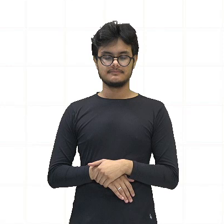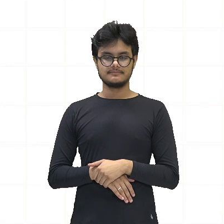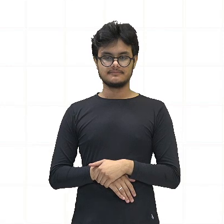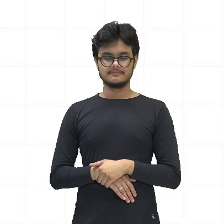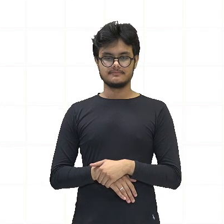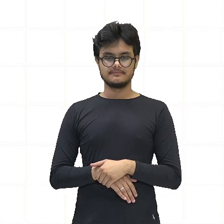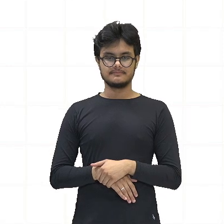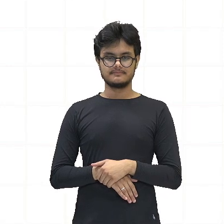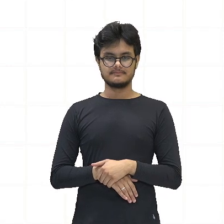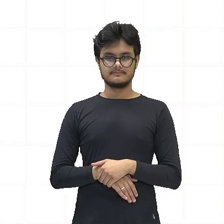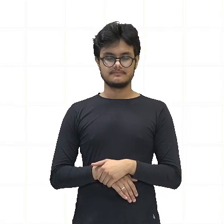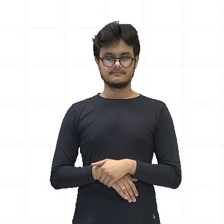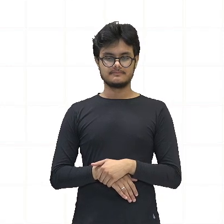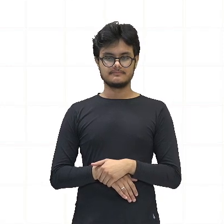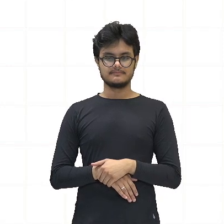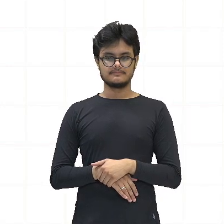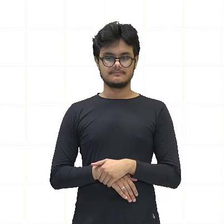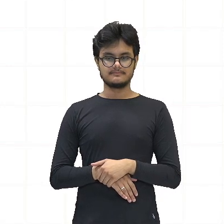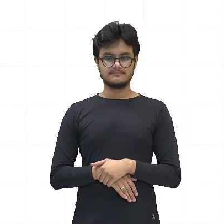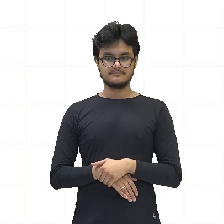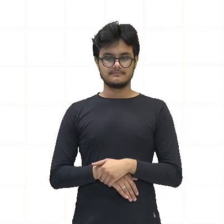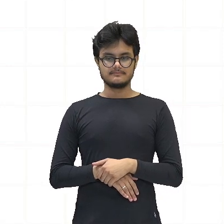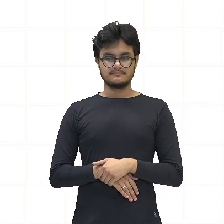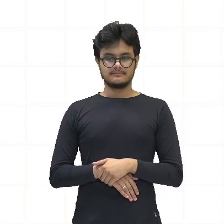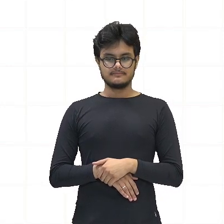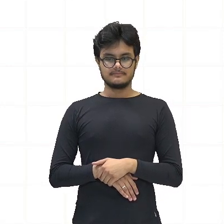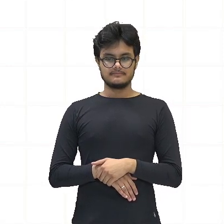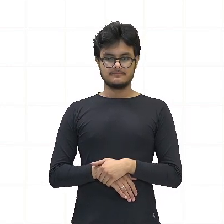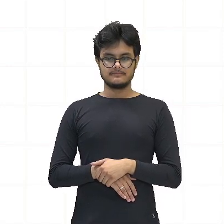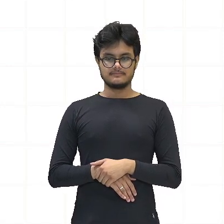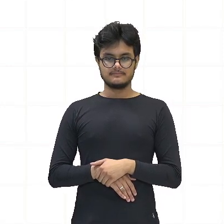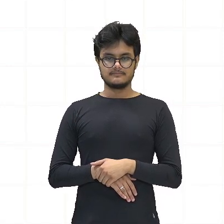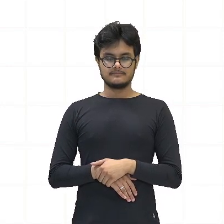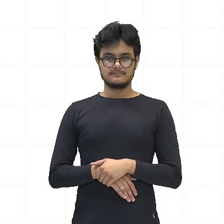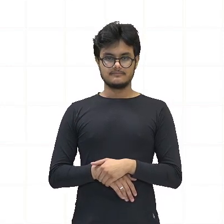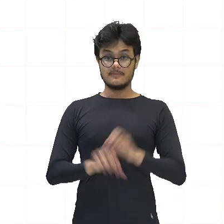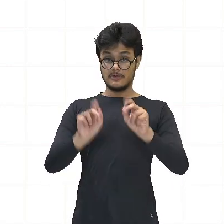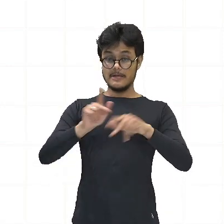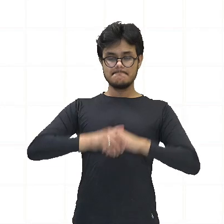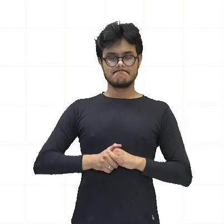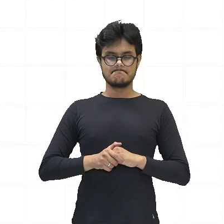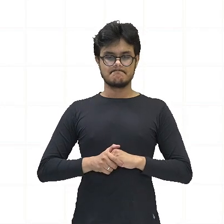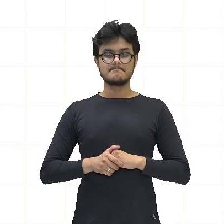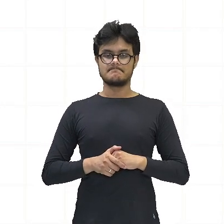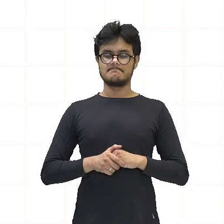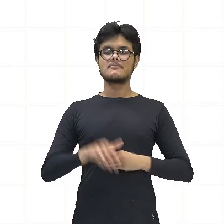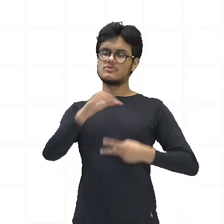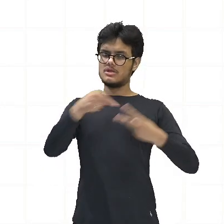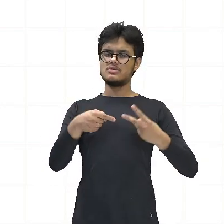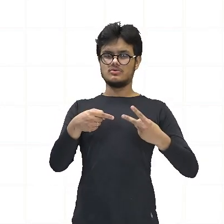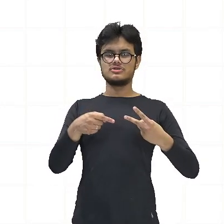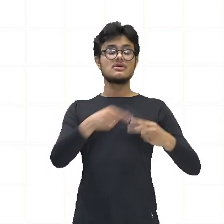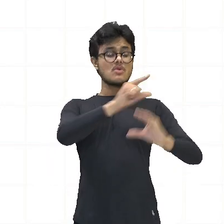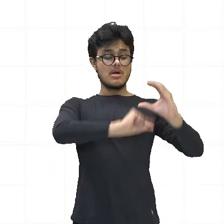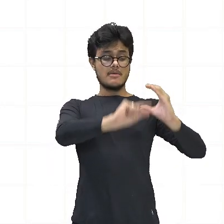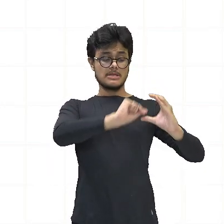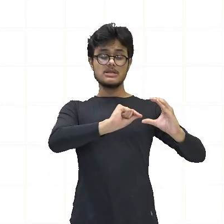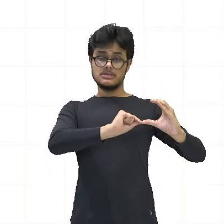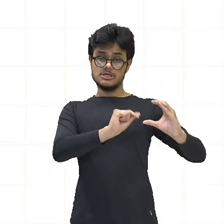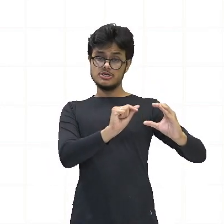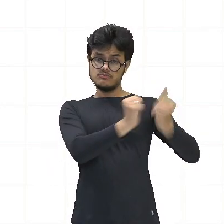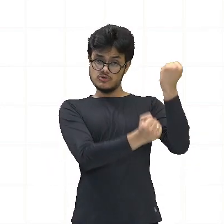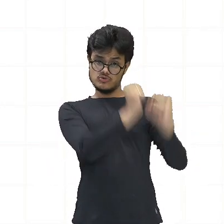ela começou a se juntar, né, com a riqueza do capital bancário. Então, aí nós temos a junção, né, do